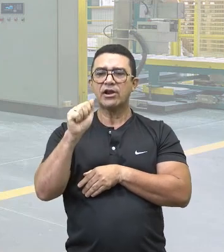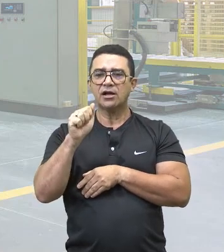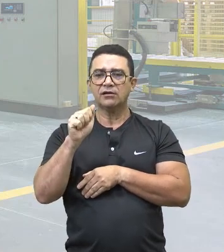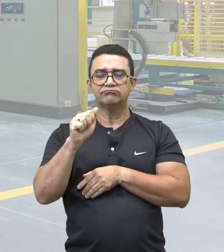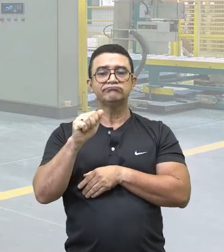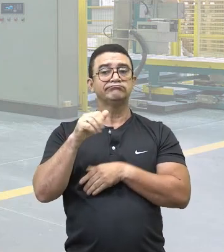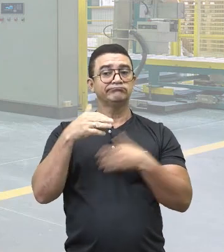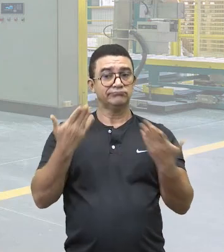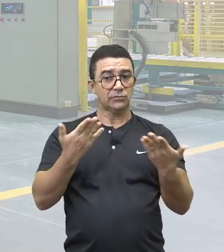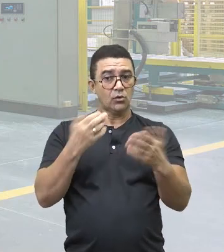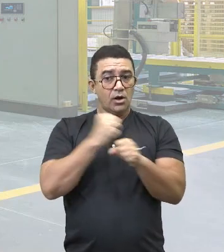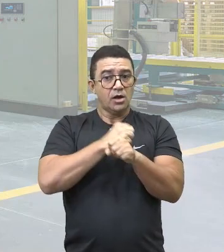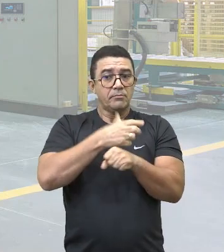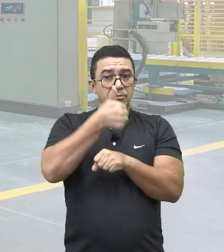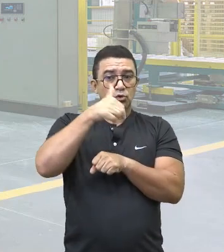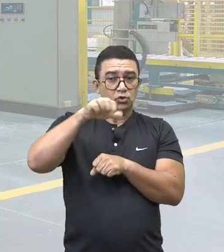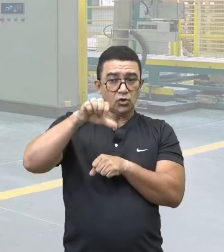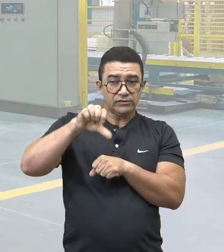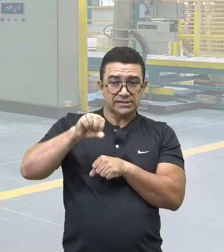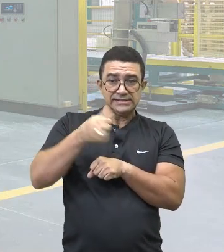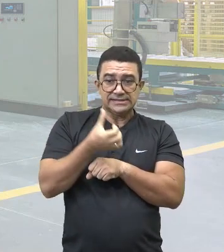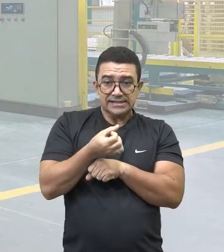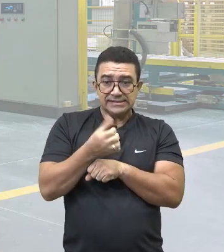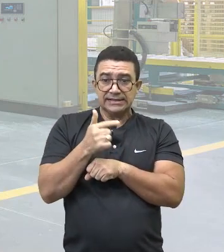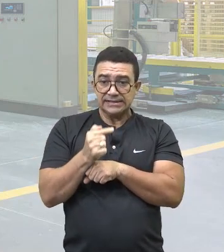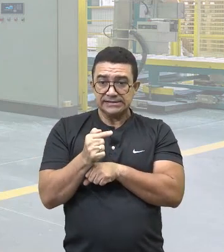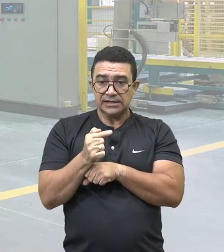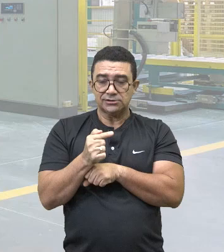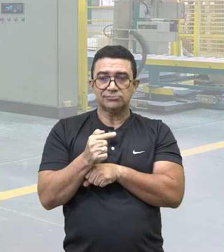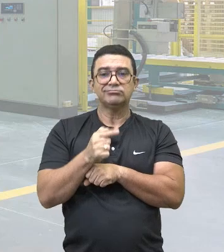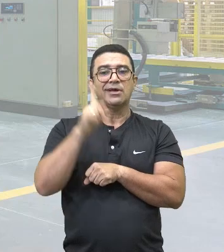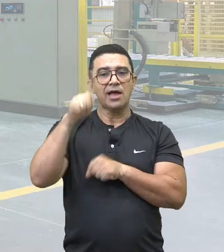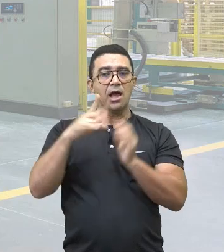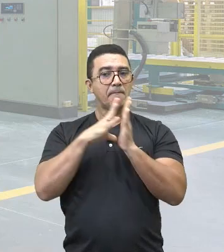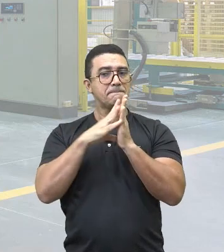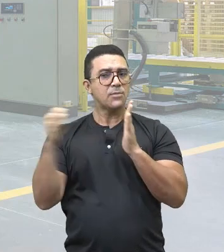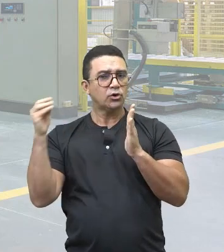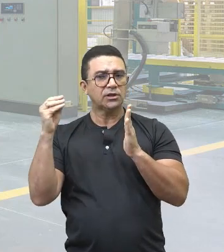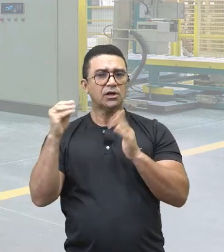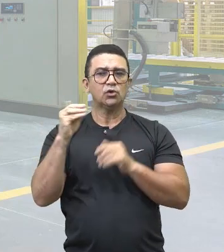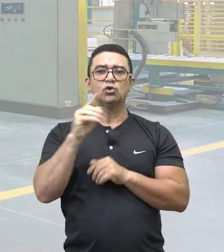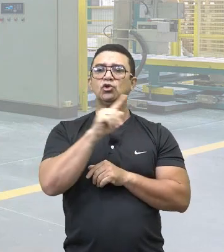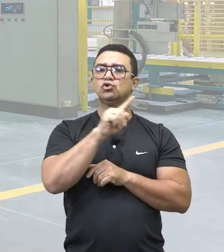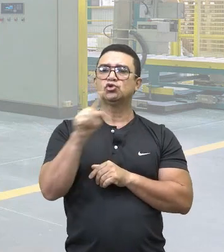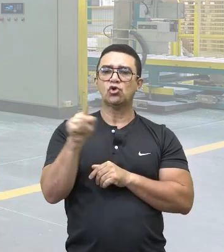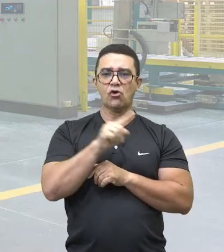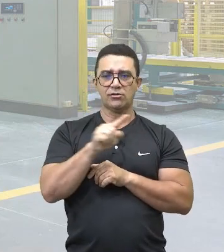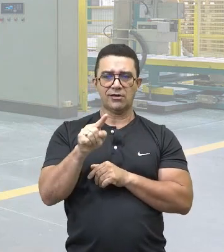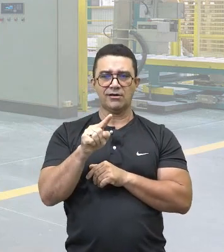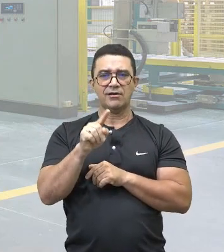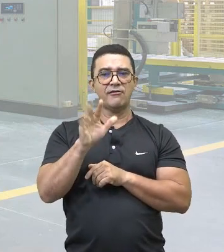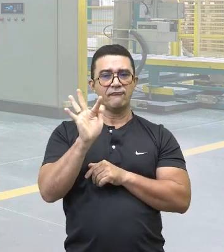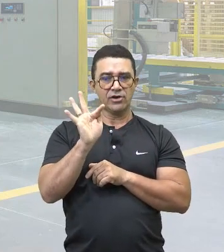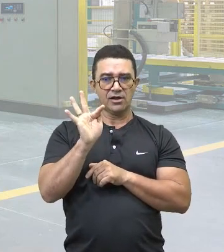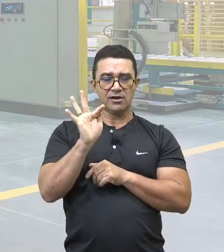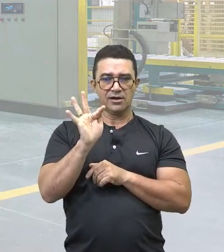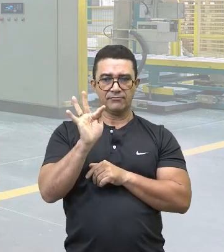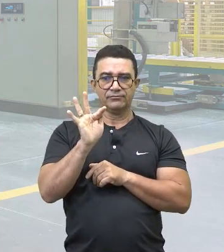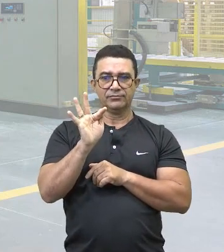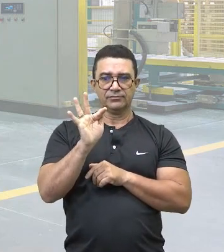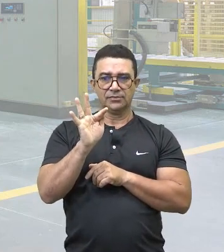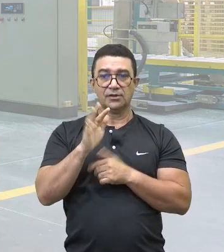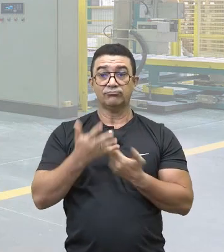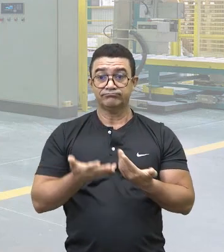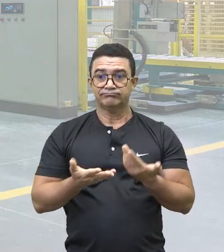criada lá em 1967. E esse modelo Zona Franca, foi pensado, né, justamente ali